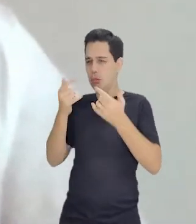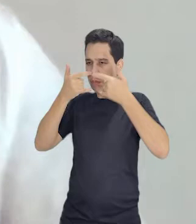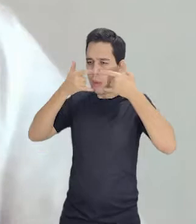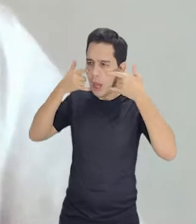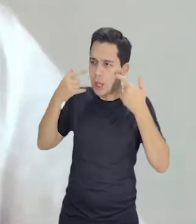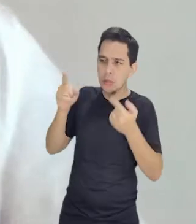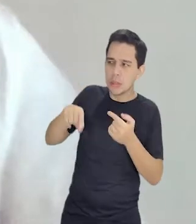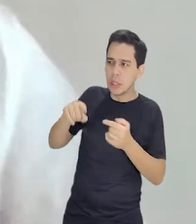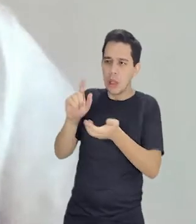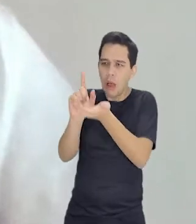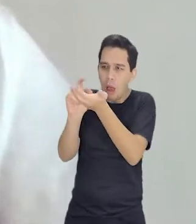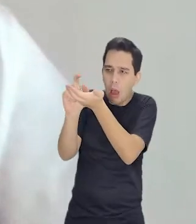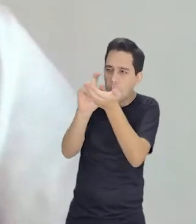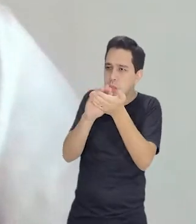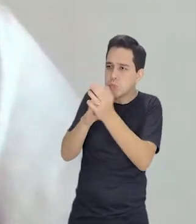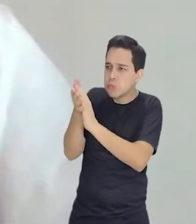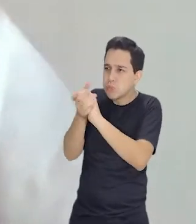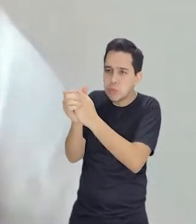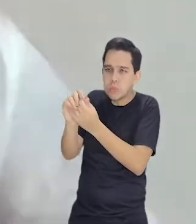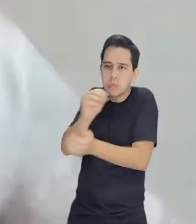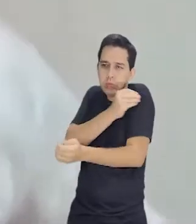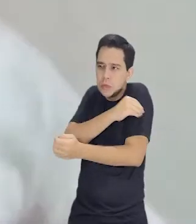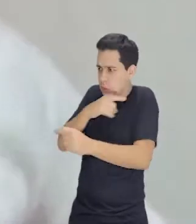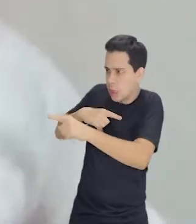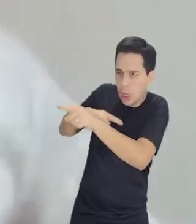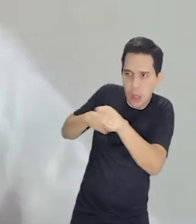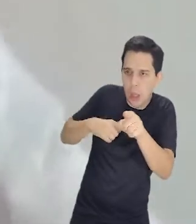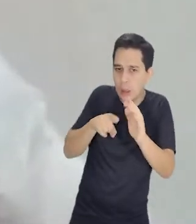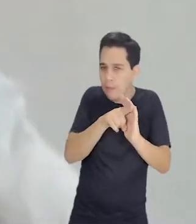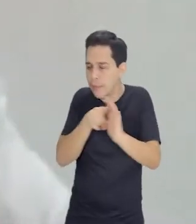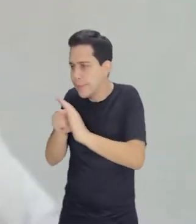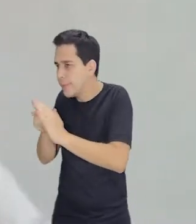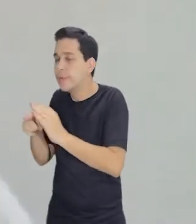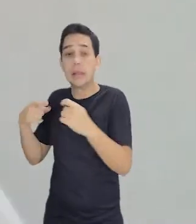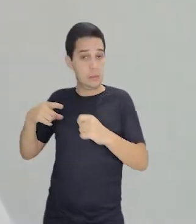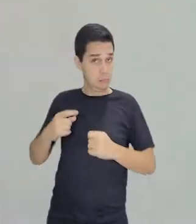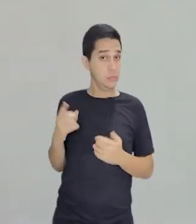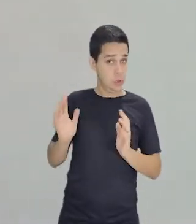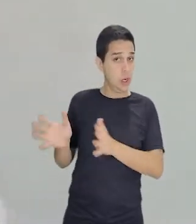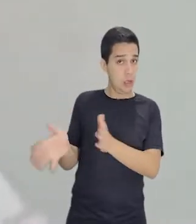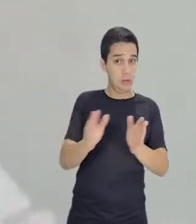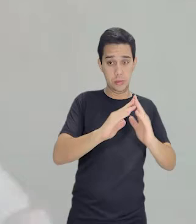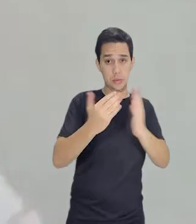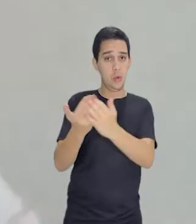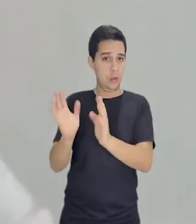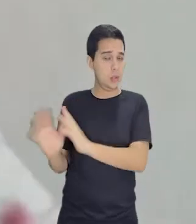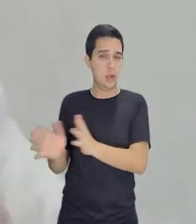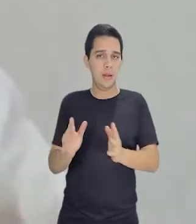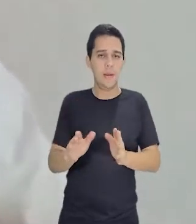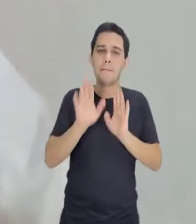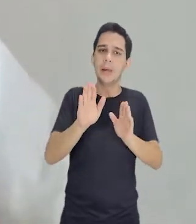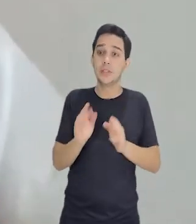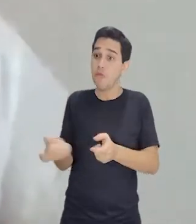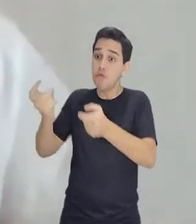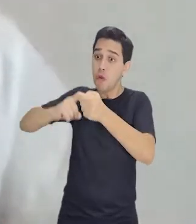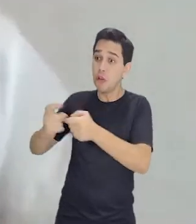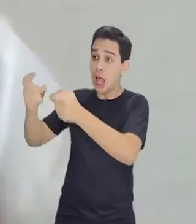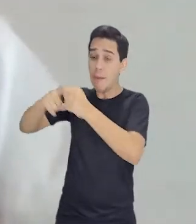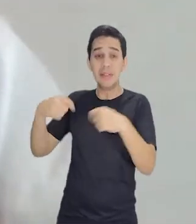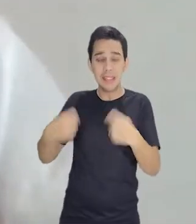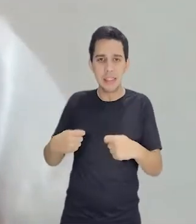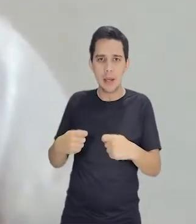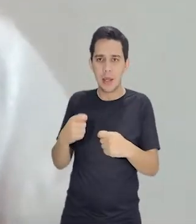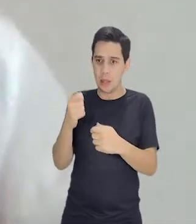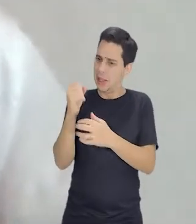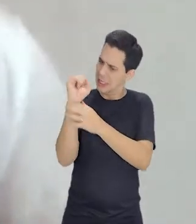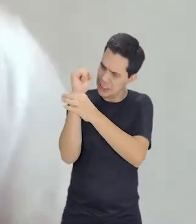adiante. Então, o retorno seguro ele é muito importante, né? Não é um retorno a qualquer custo. O retorno seguro ele é importante.